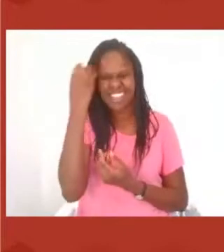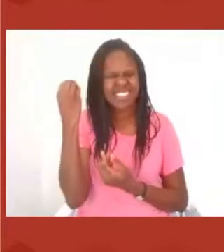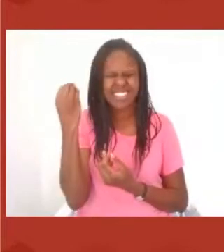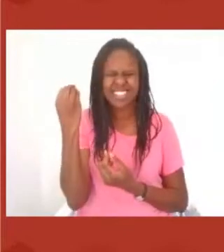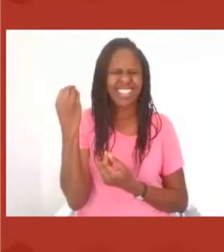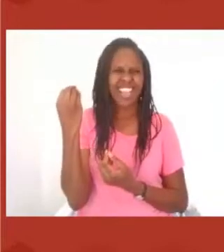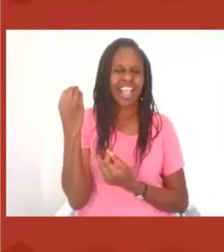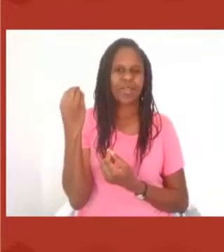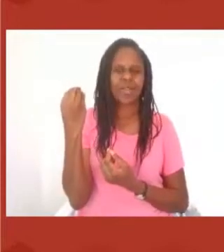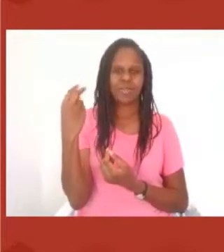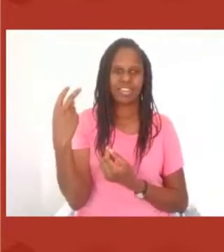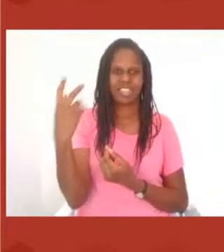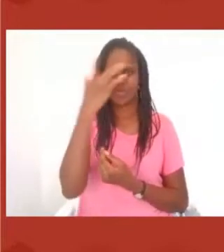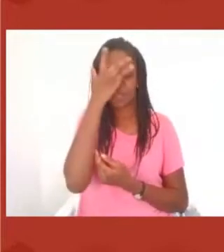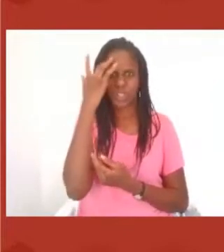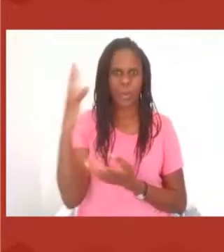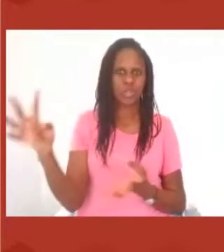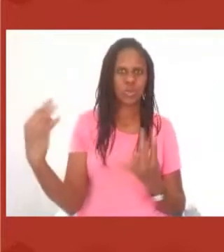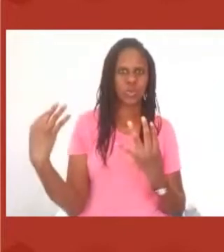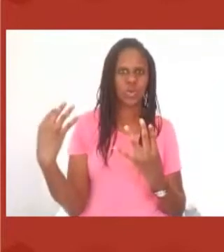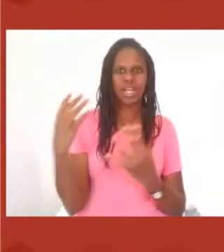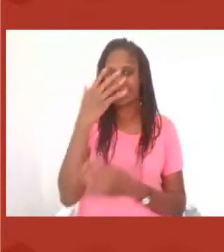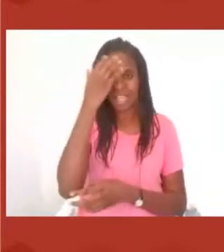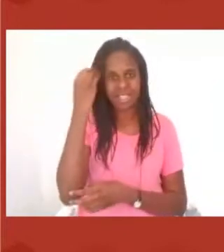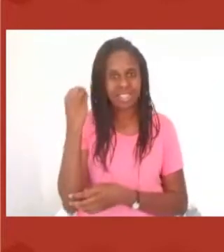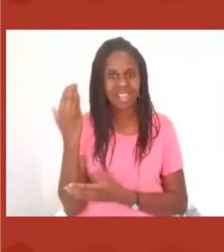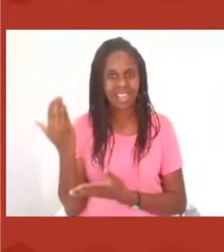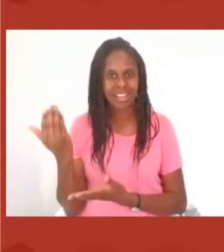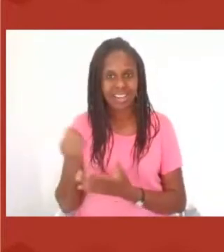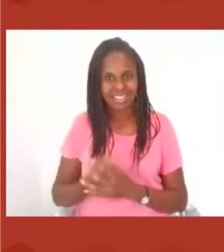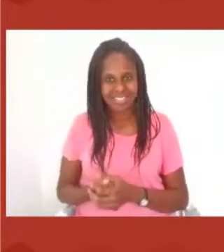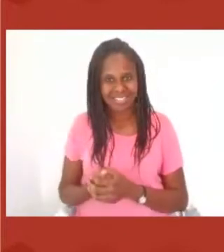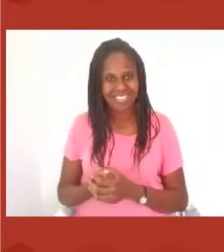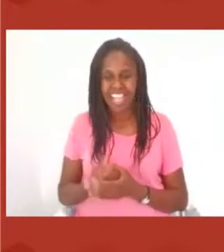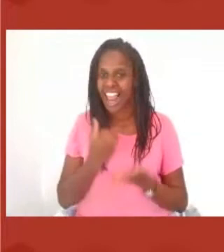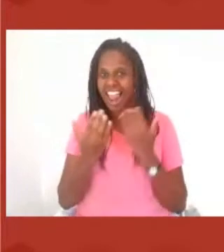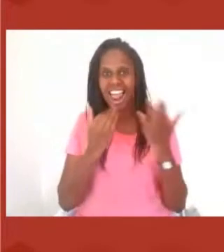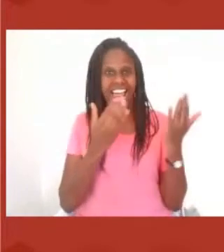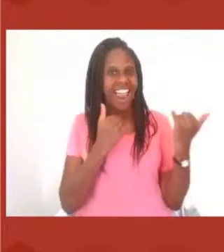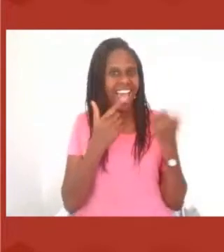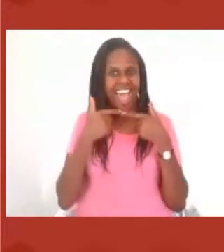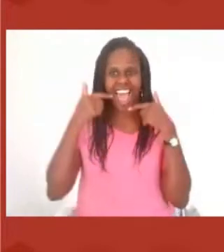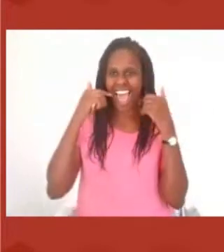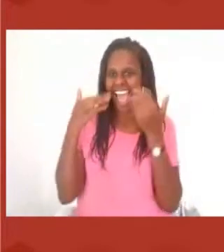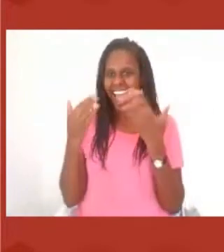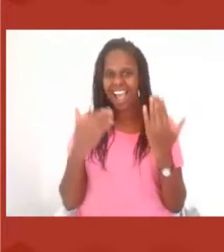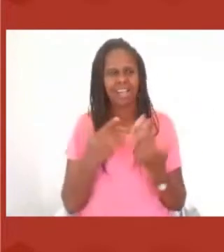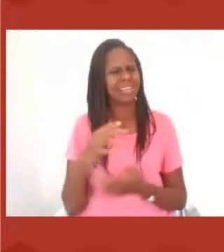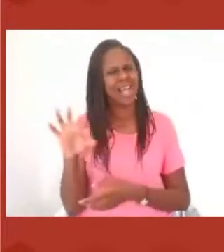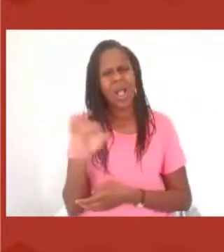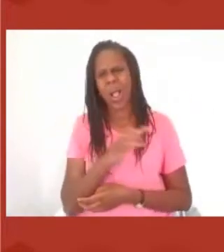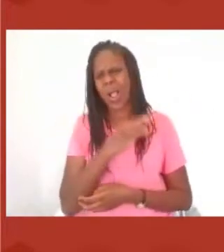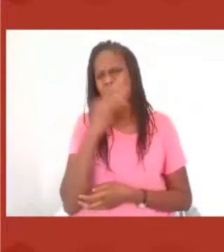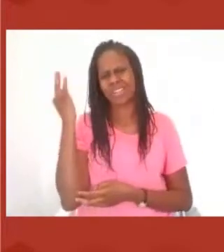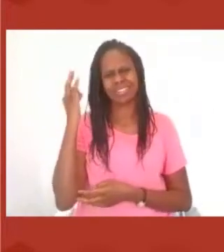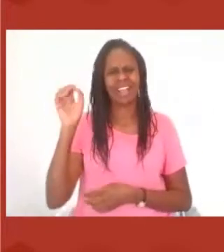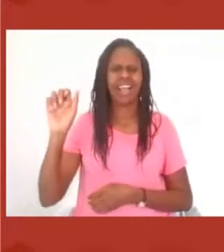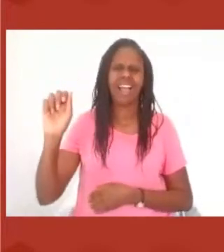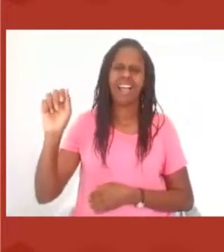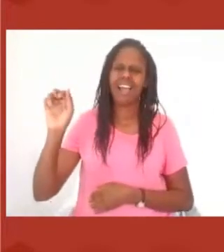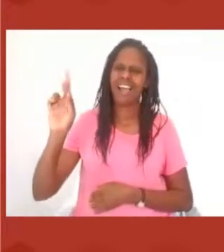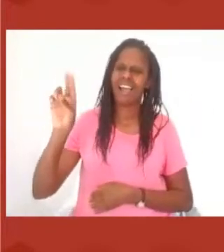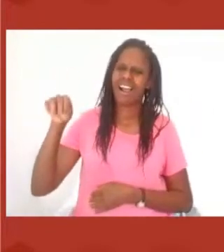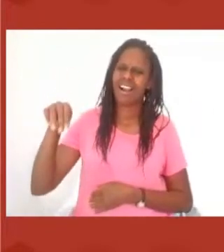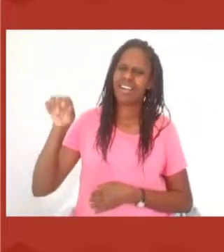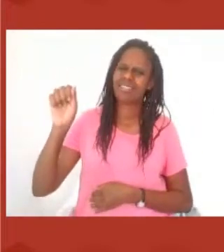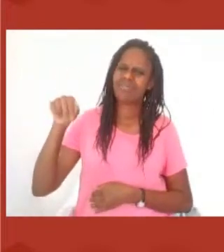sendo monitorados, e todo mundo está vendo isso daí. Então, isso acho que, assim, não tem preço. O Armando está de parabéns aí, porque